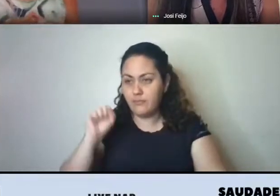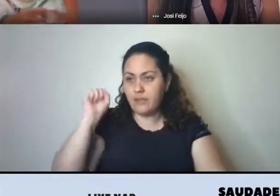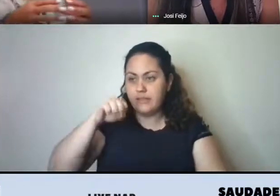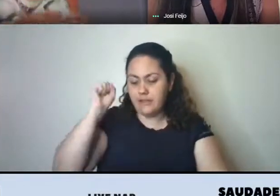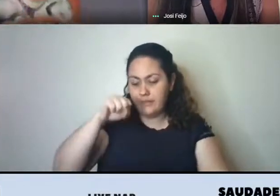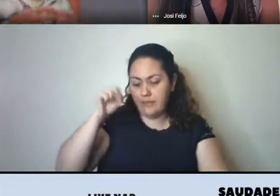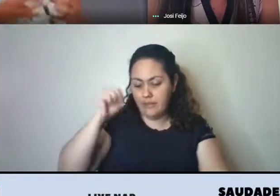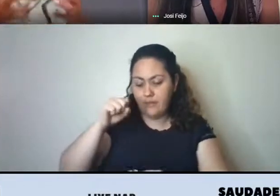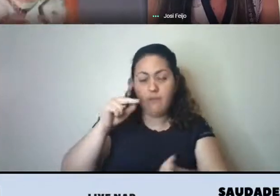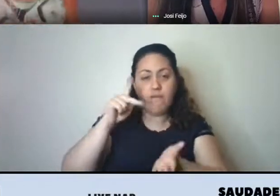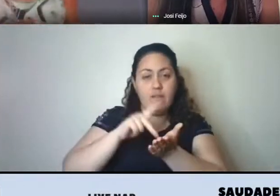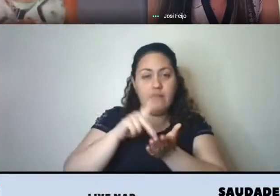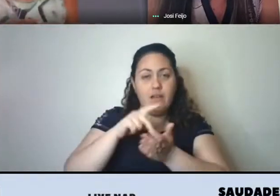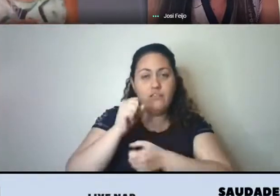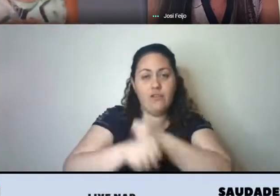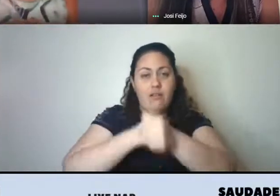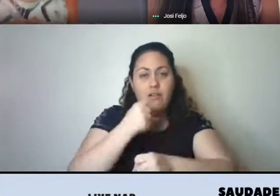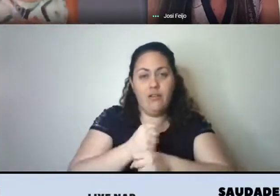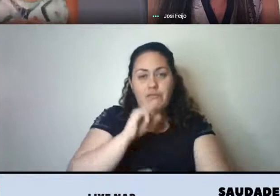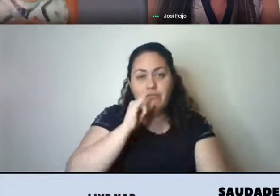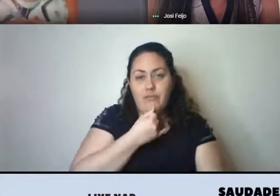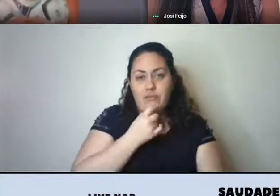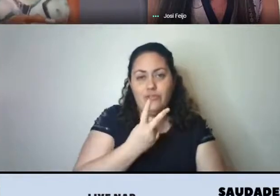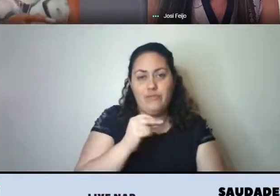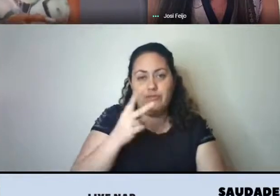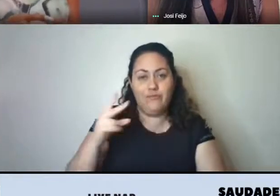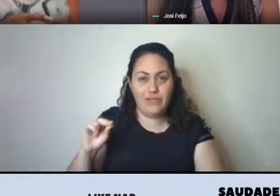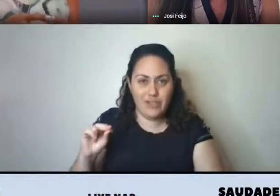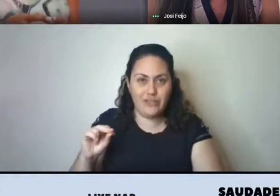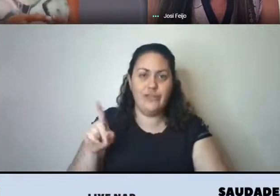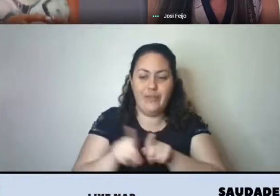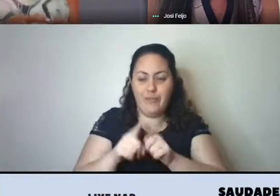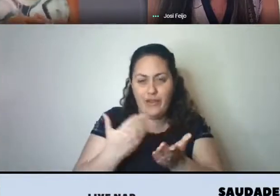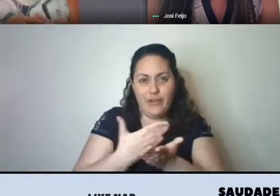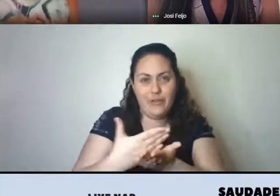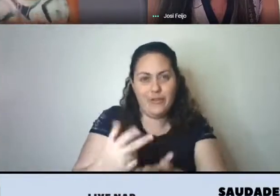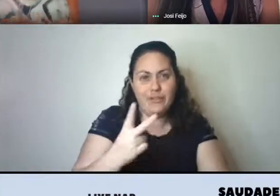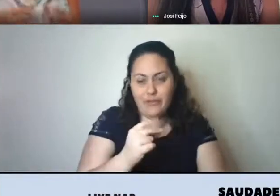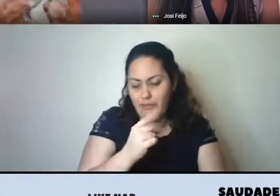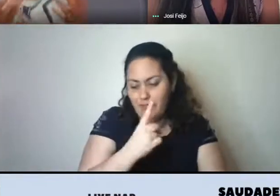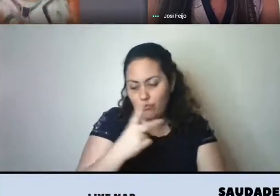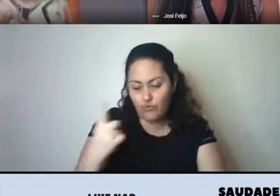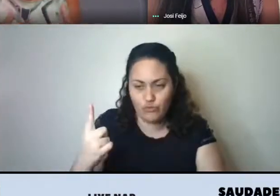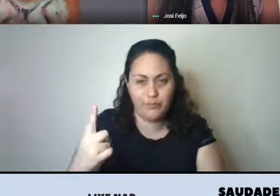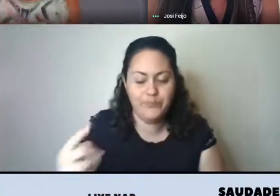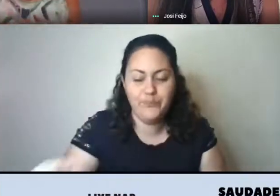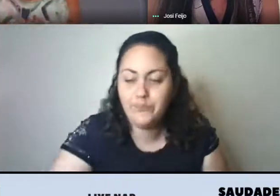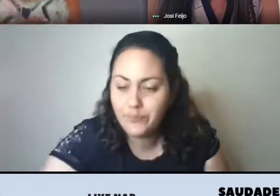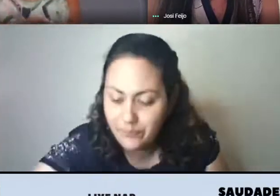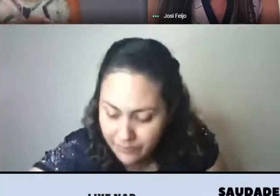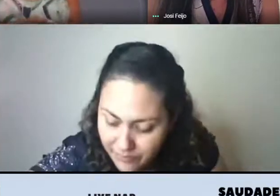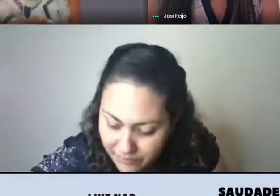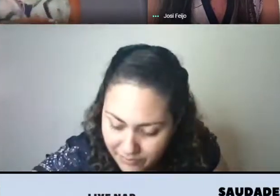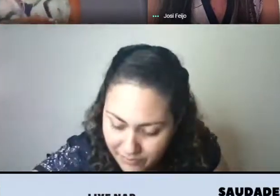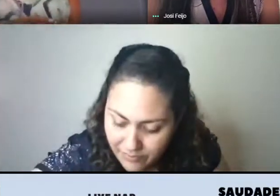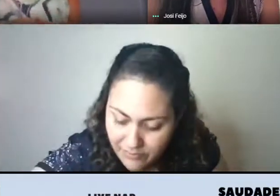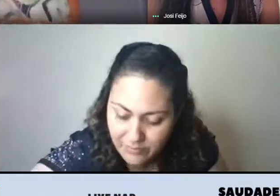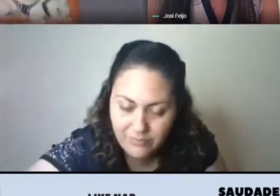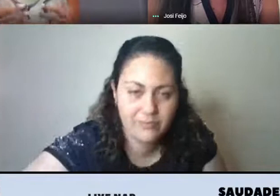de 2020 e agora nesse início de 2021, a gente teve muitas perdas, né,